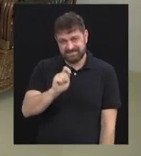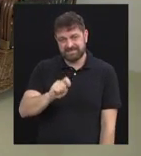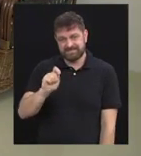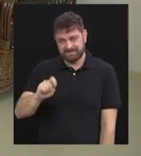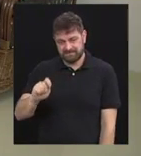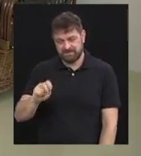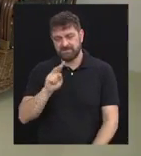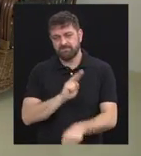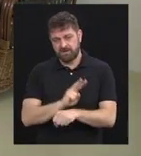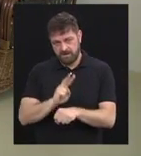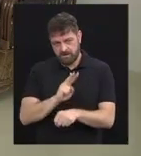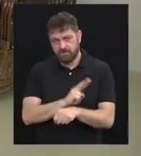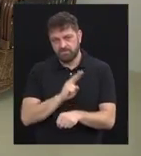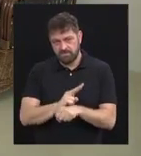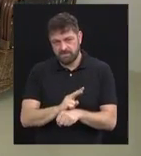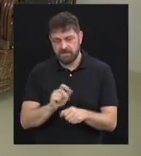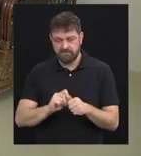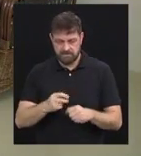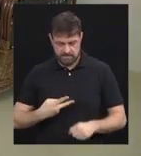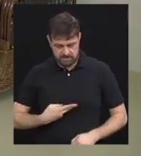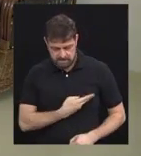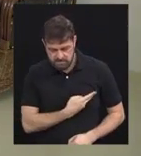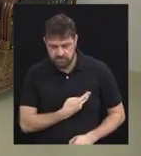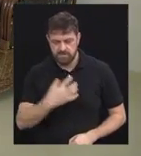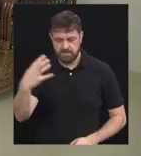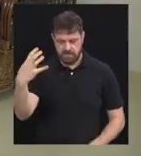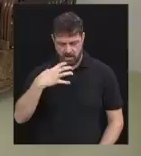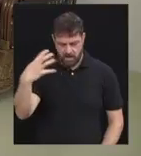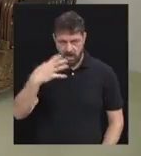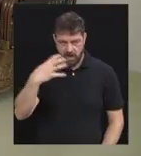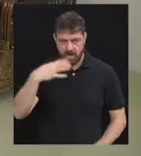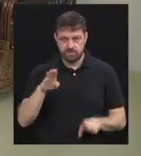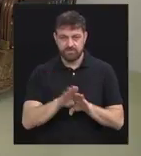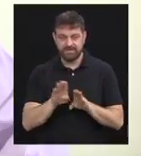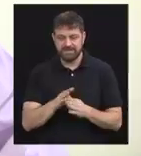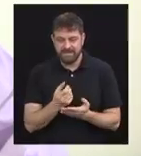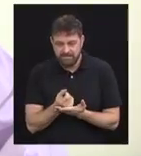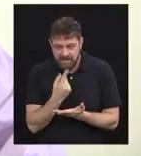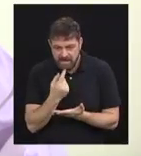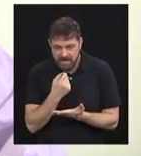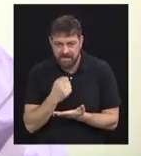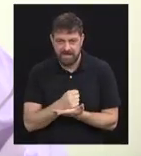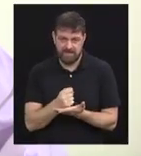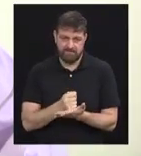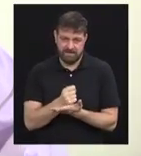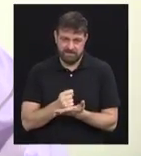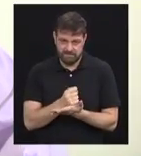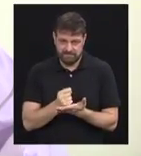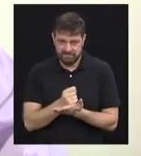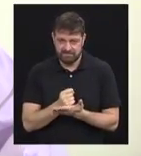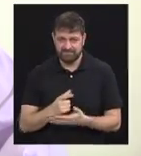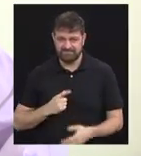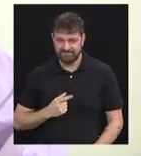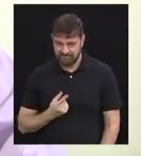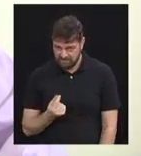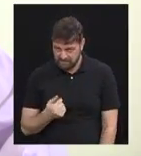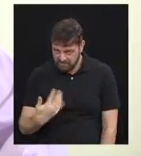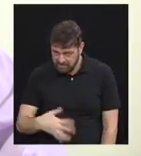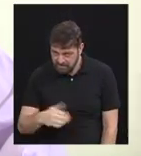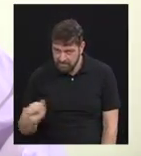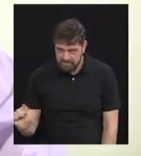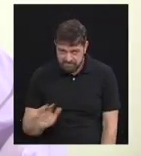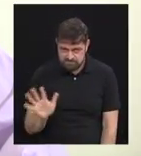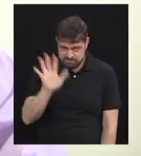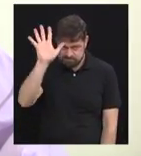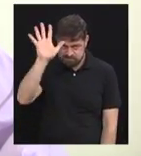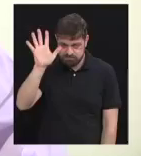meses, ela vai tratar com cirurgia, radioterapia e quimioterapia. E esse tratamento é um tratamento caro? É